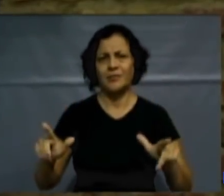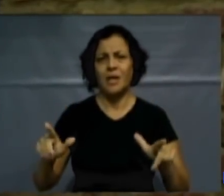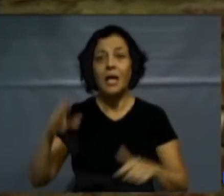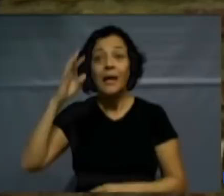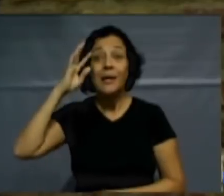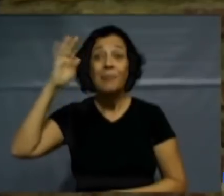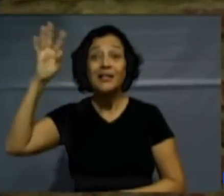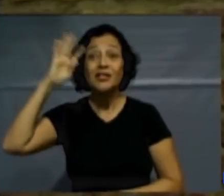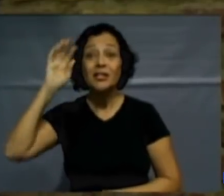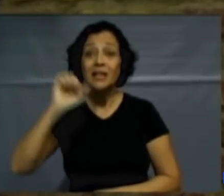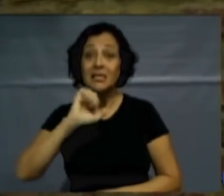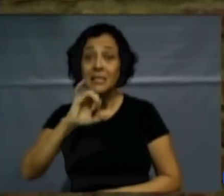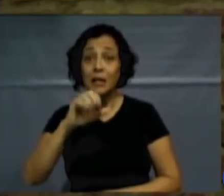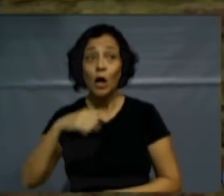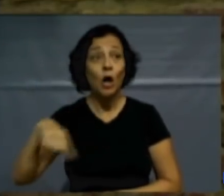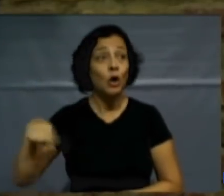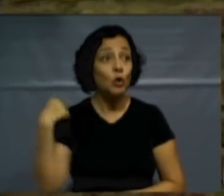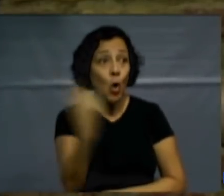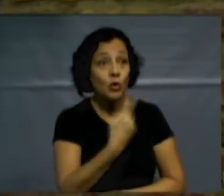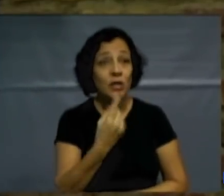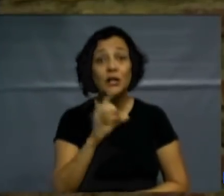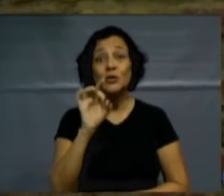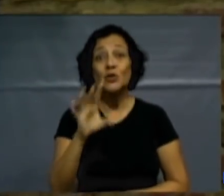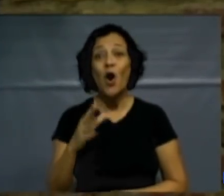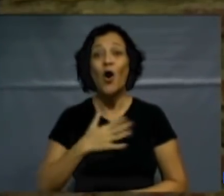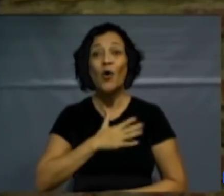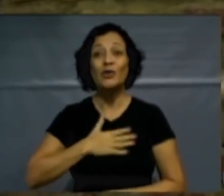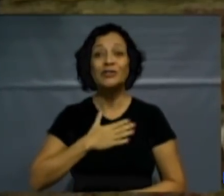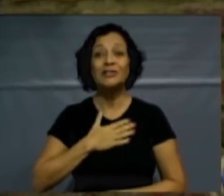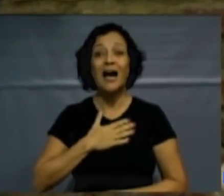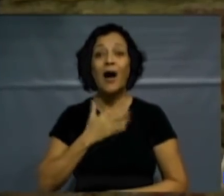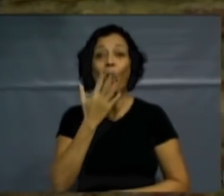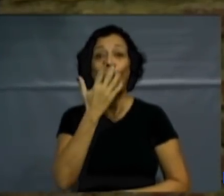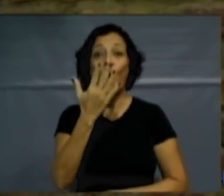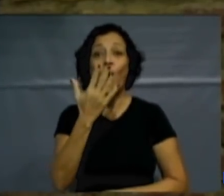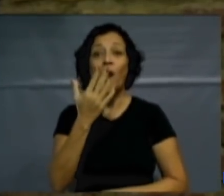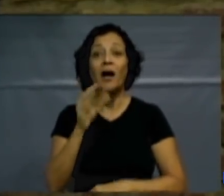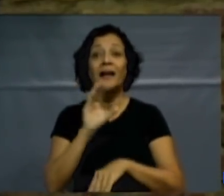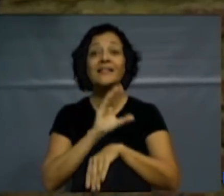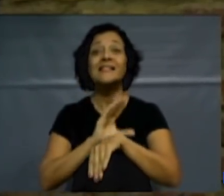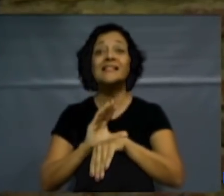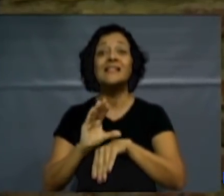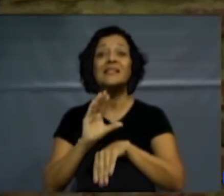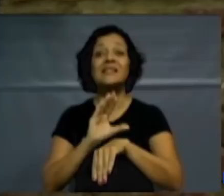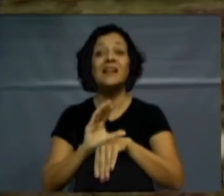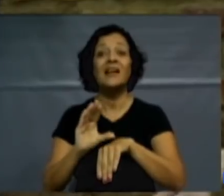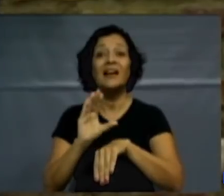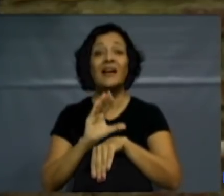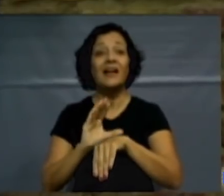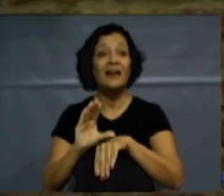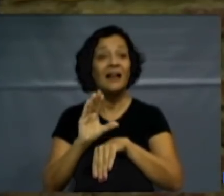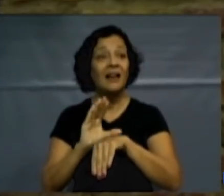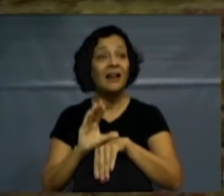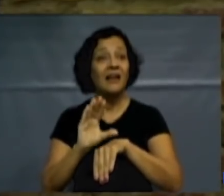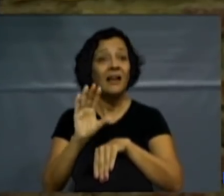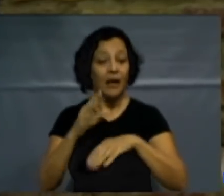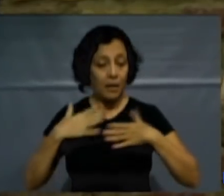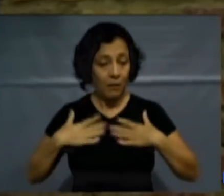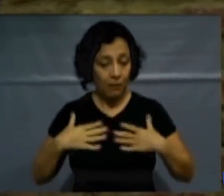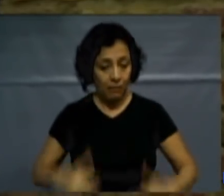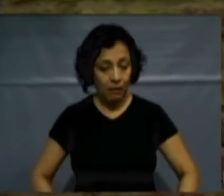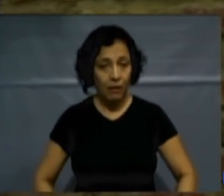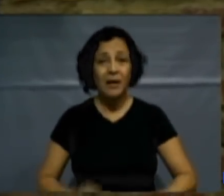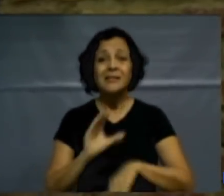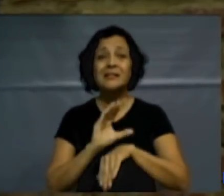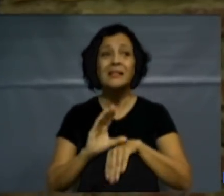de cinza. Todo mundo viesse vestindo cinza essa noite, uma camisa cinza e uma calça cinza. Como é que